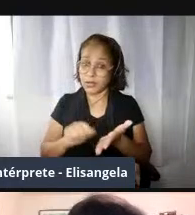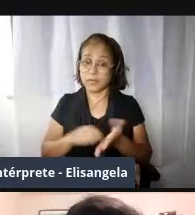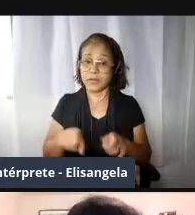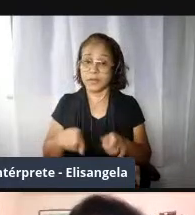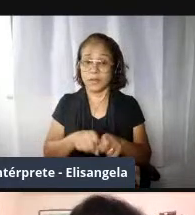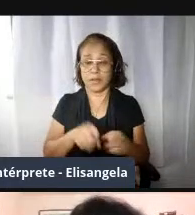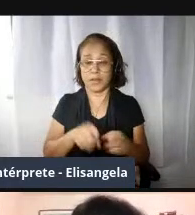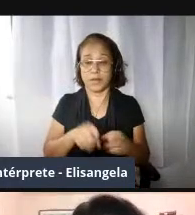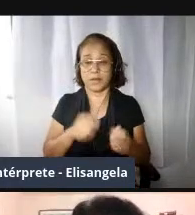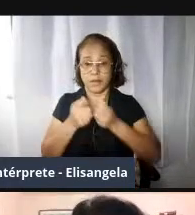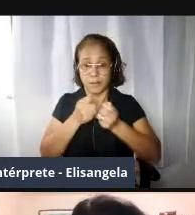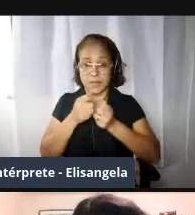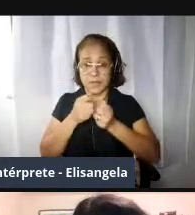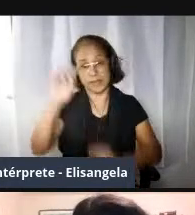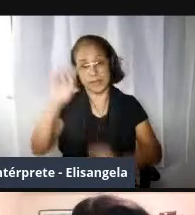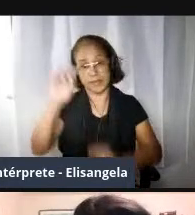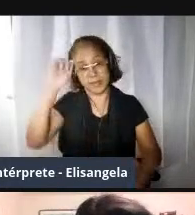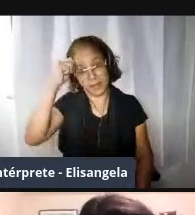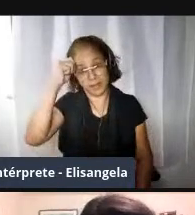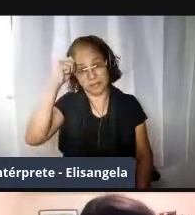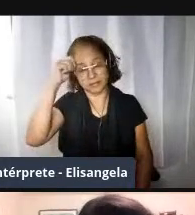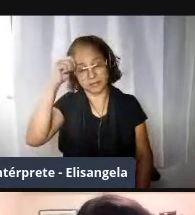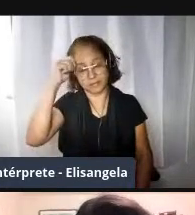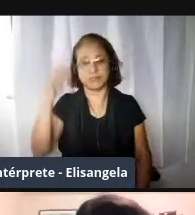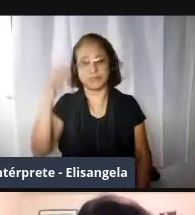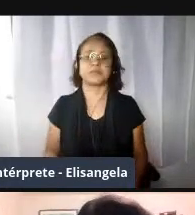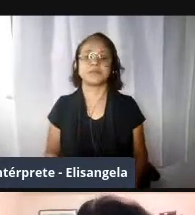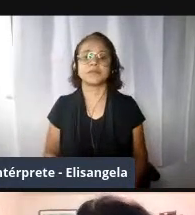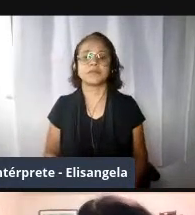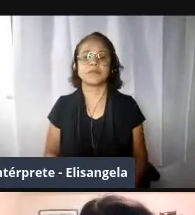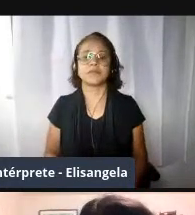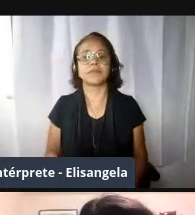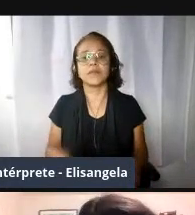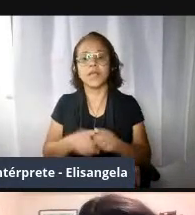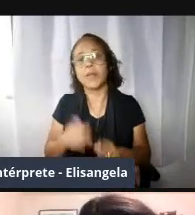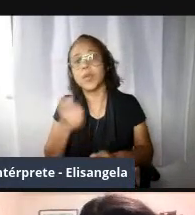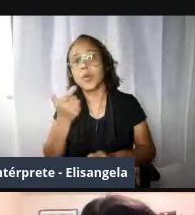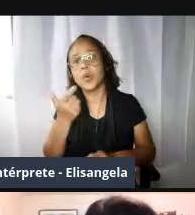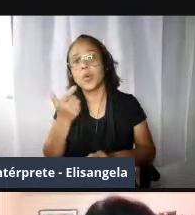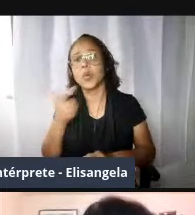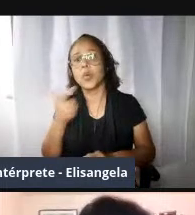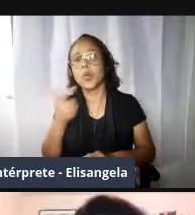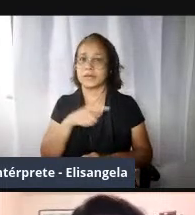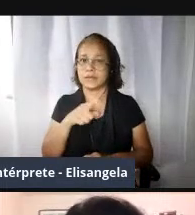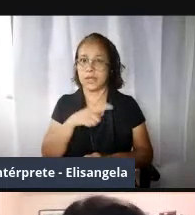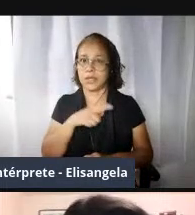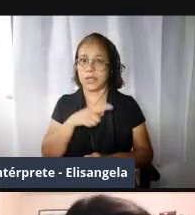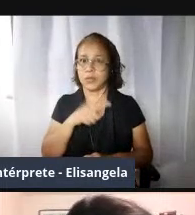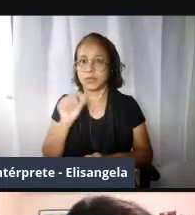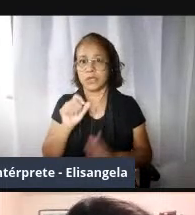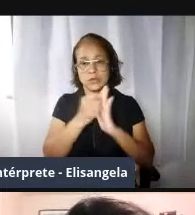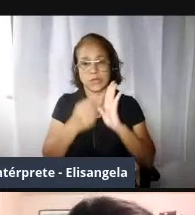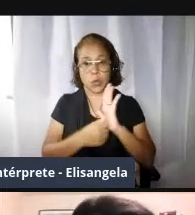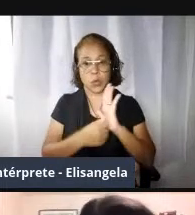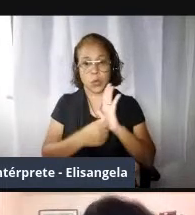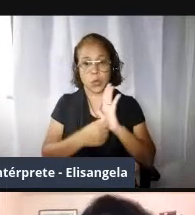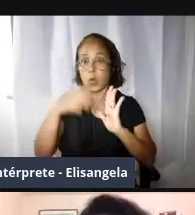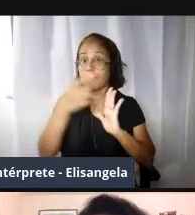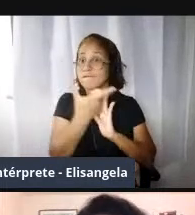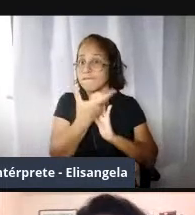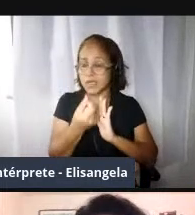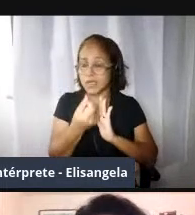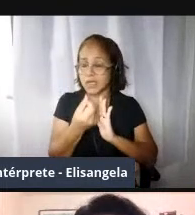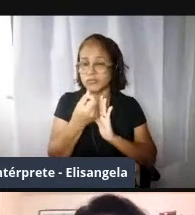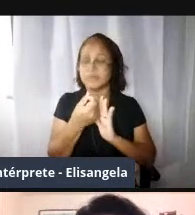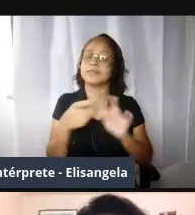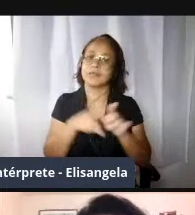sul-riograndense. Temos outras, né, ao longo do século XX. Botei aqui como exemplo também que.